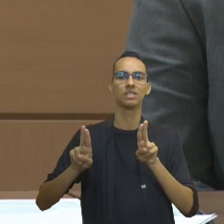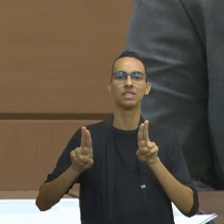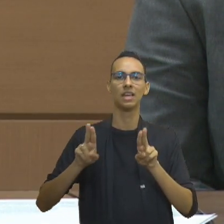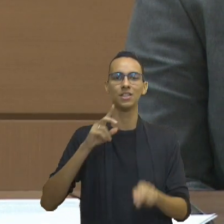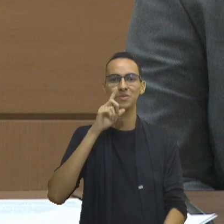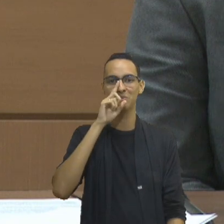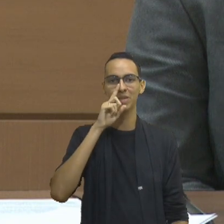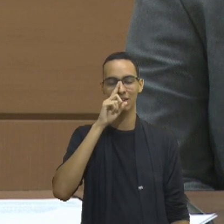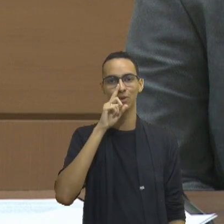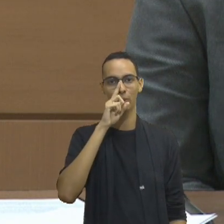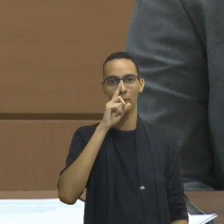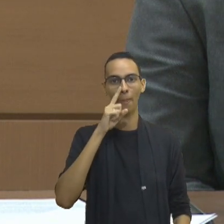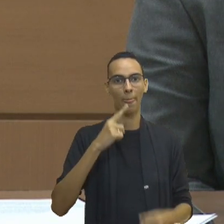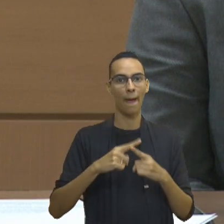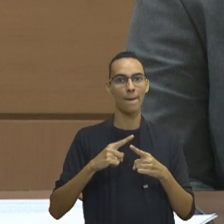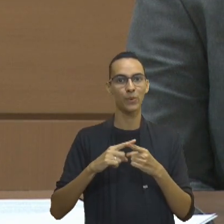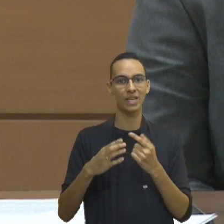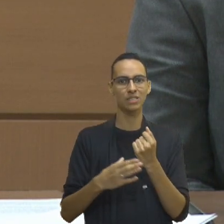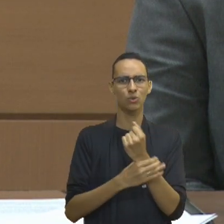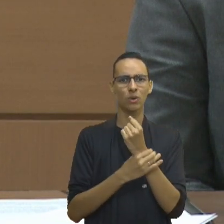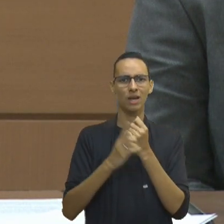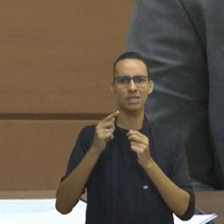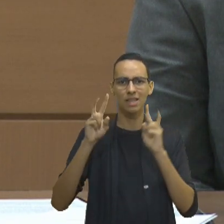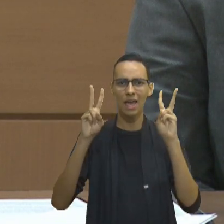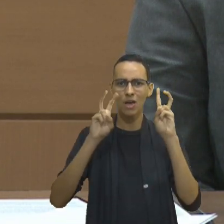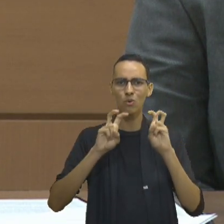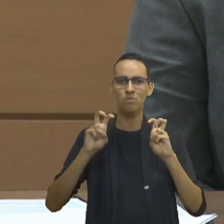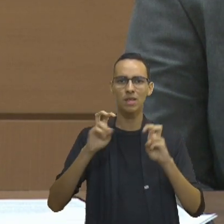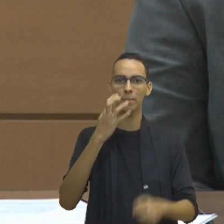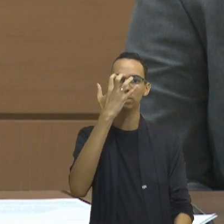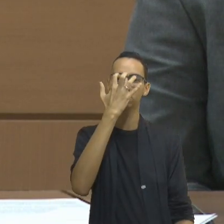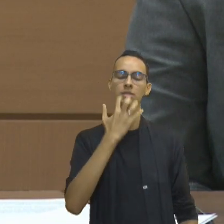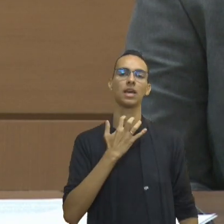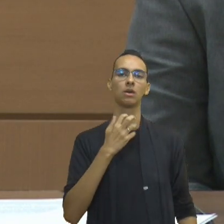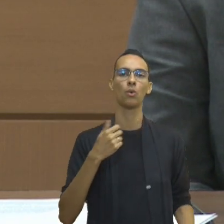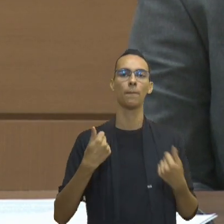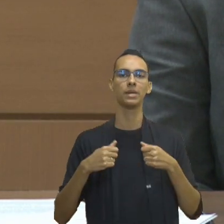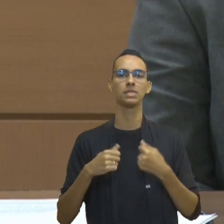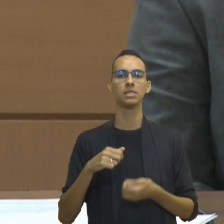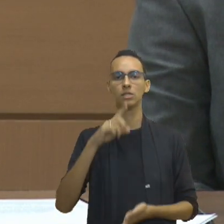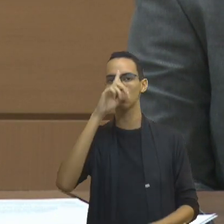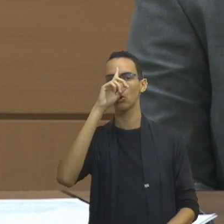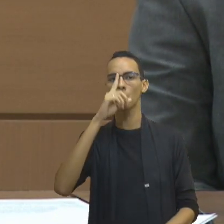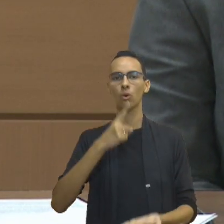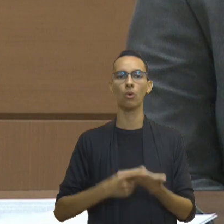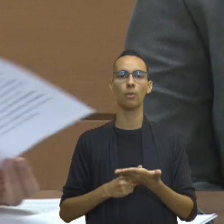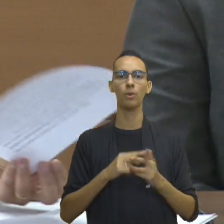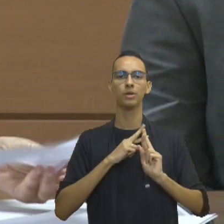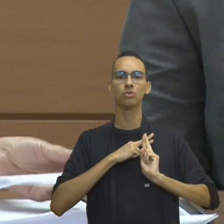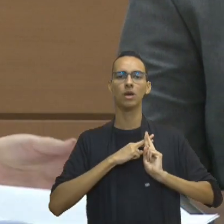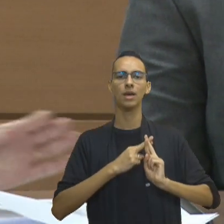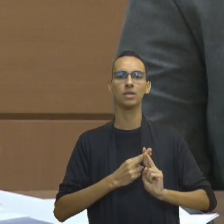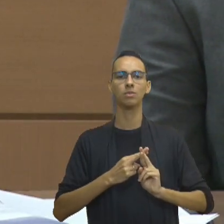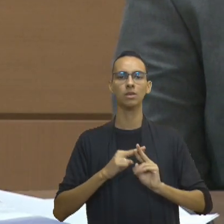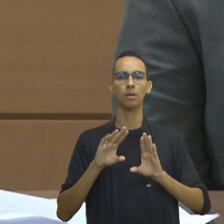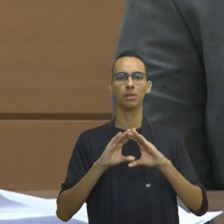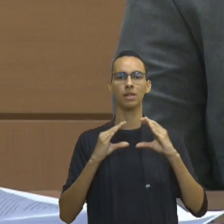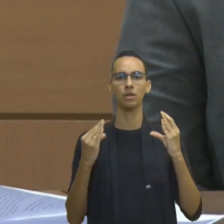A segurança é um tema sério e deve ser tratada com compromisso e responsabilidade